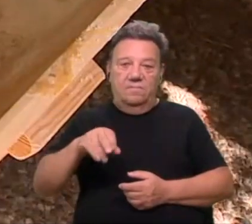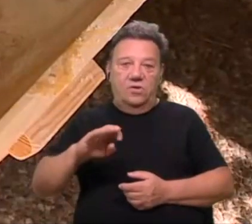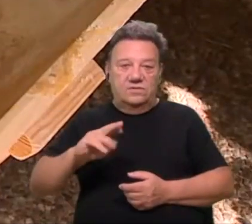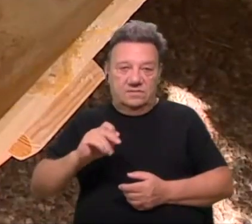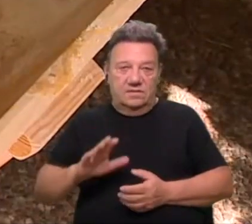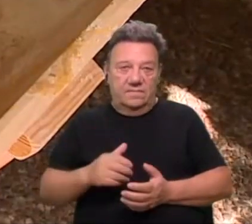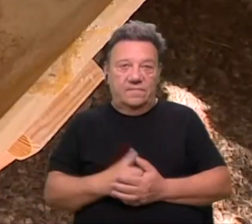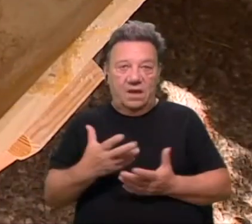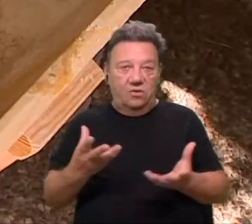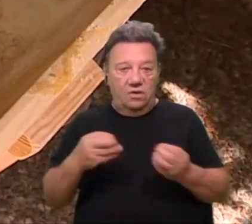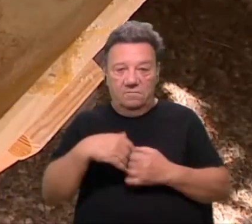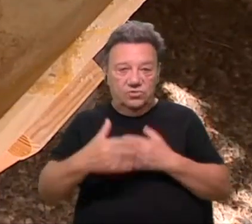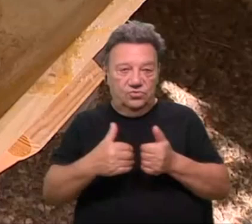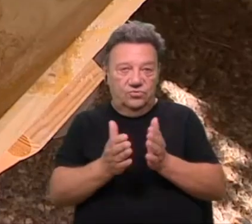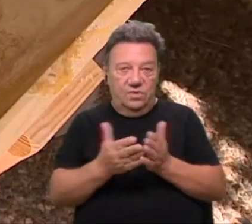tudo